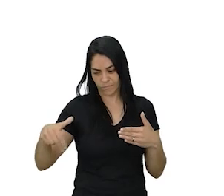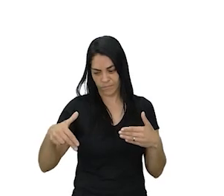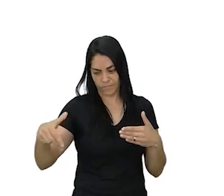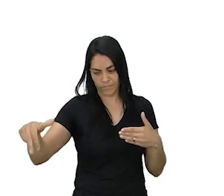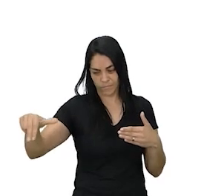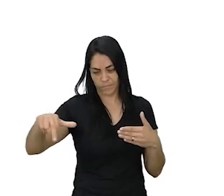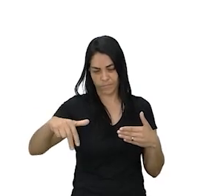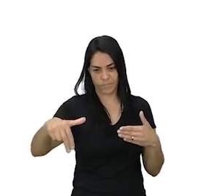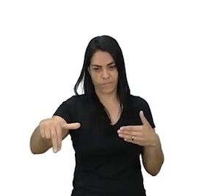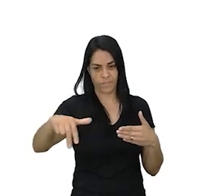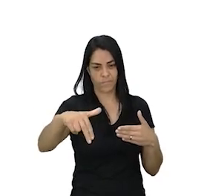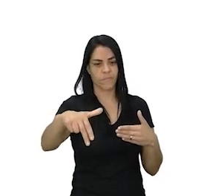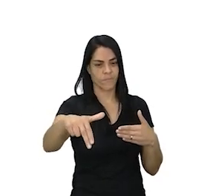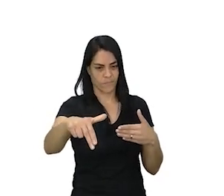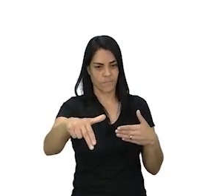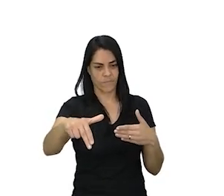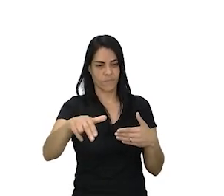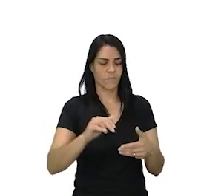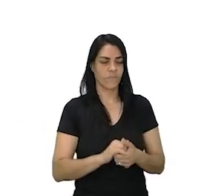estão alojadas